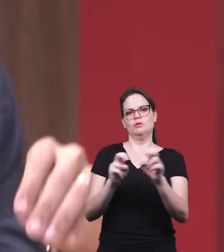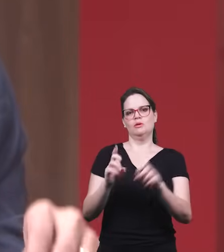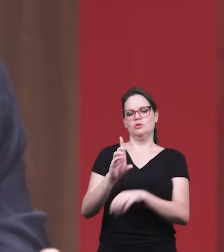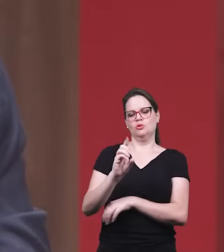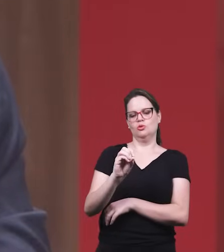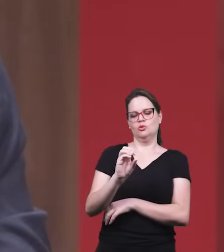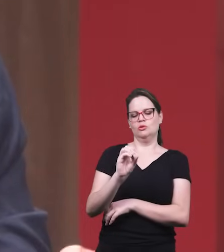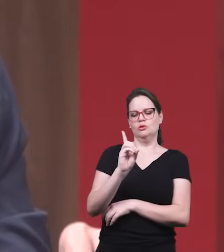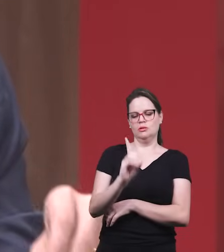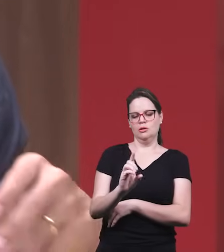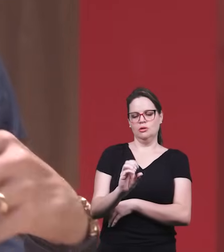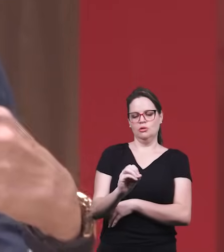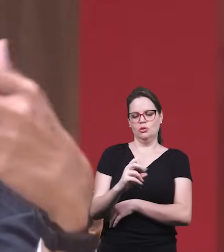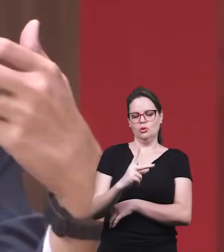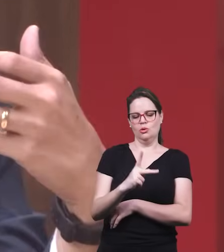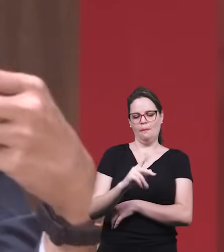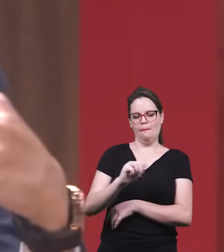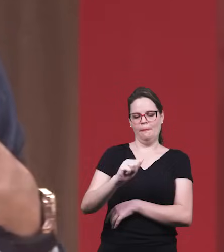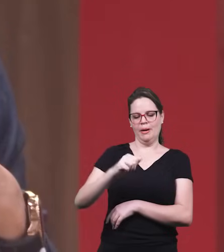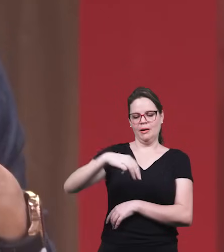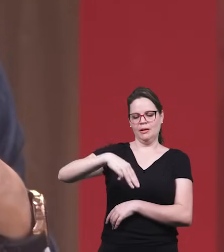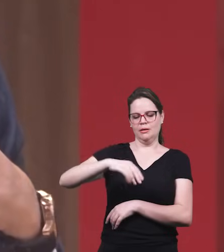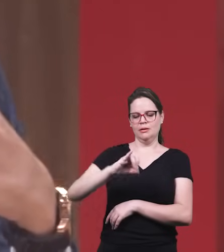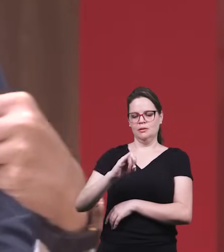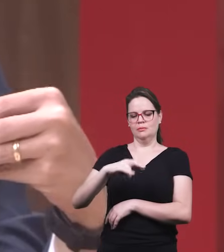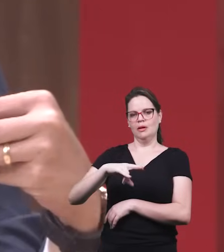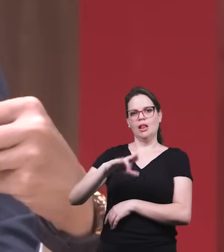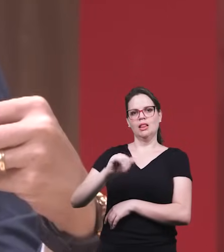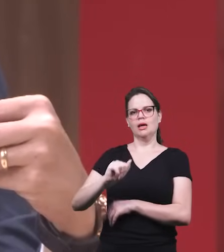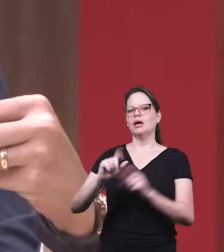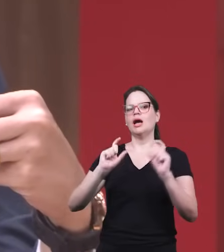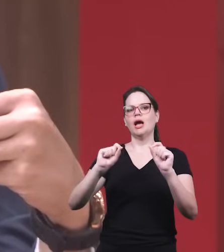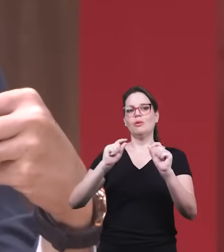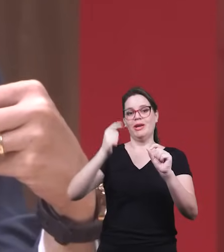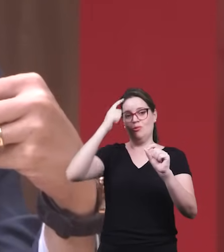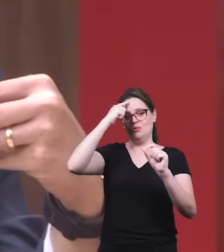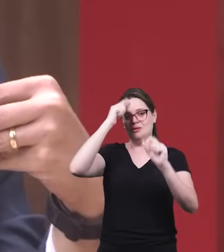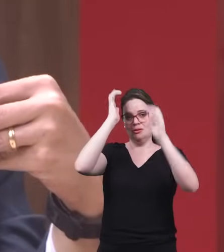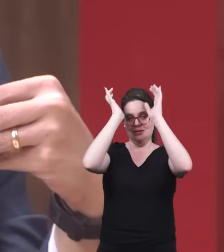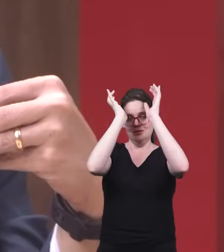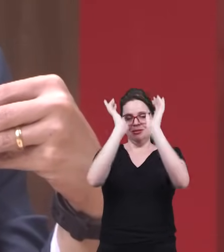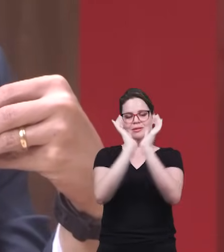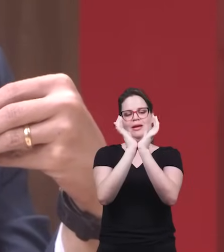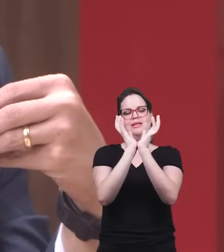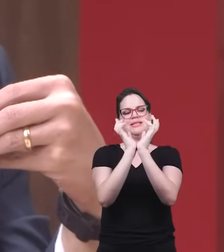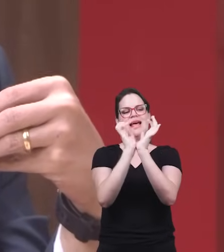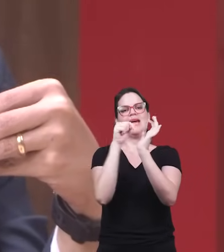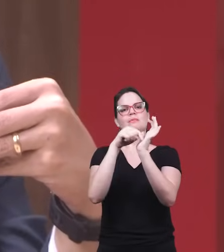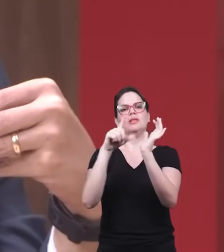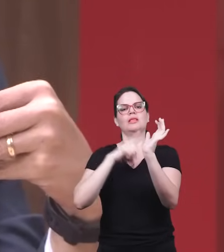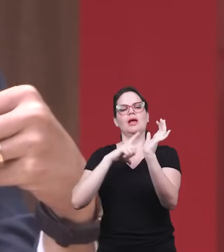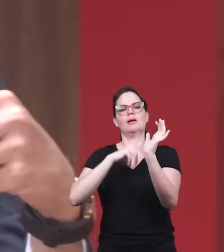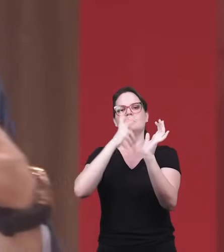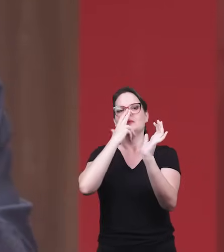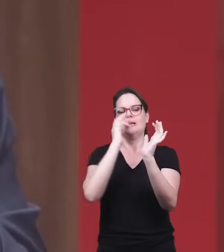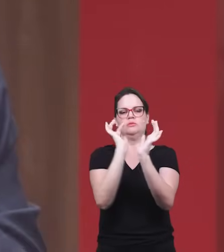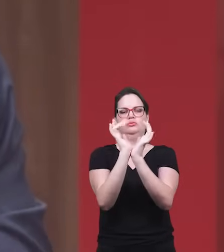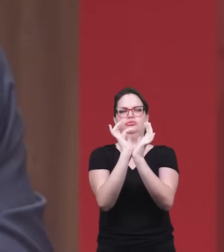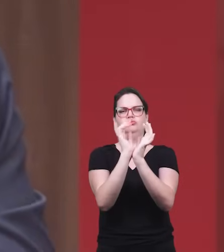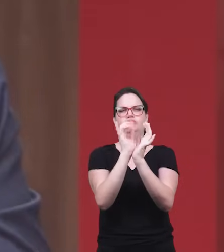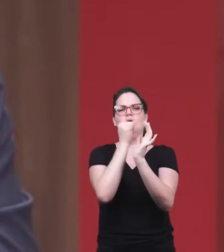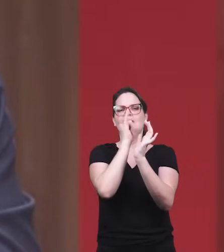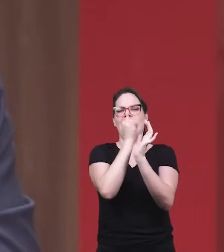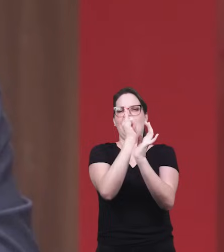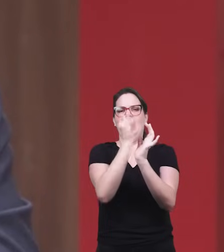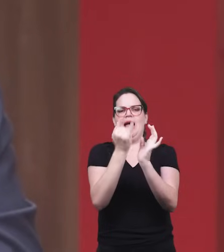disso, que é a resposta bioquímica que o cérebro tem a recompensas rápidas. E isso é o que mais